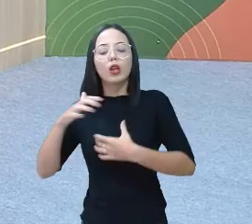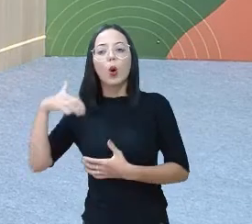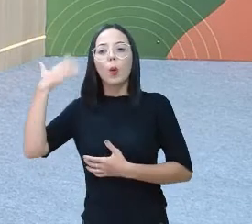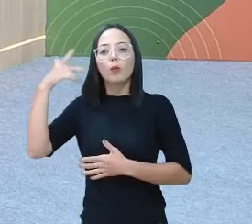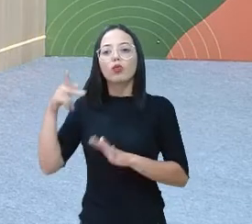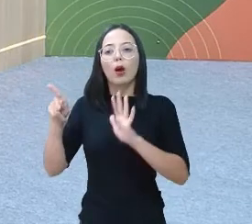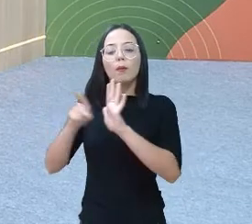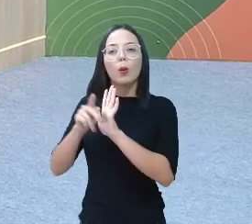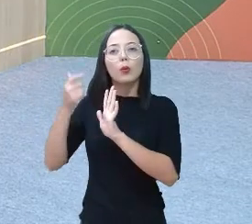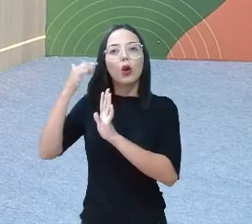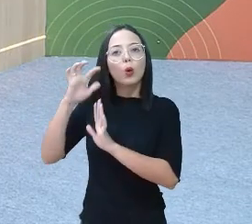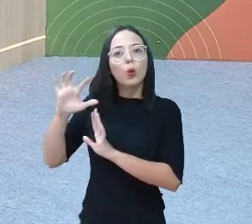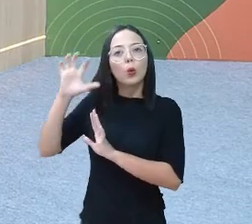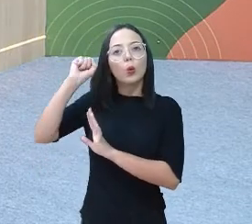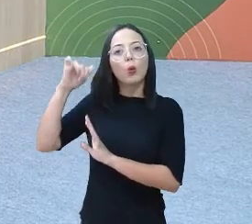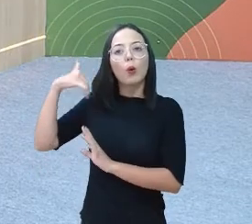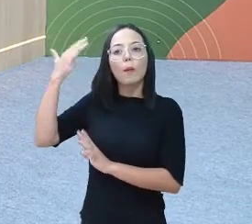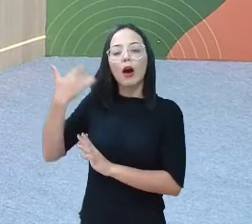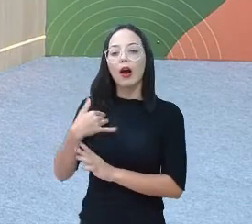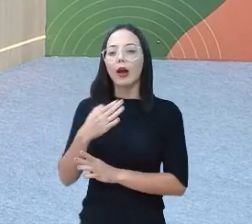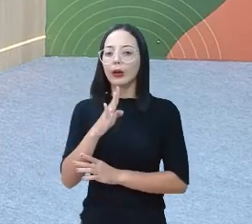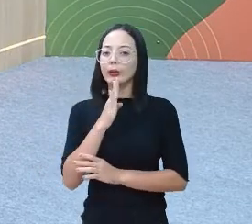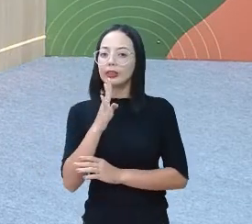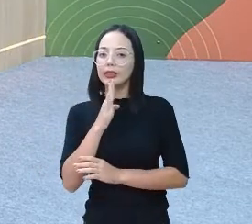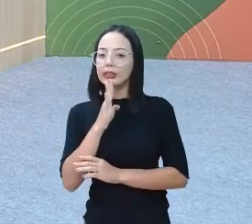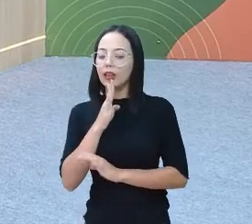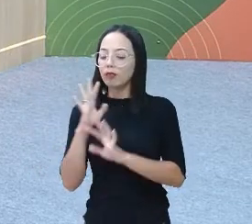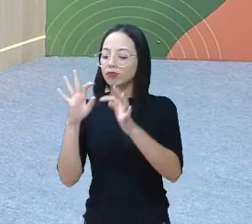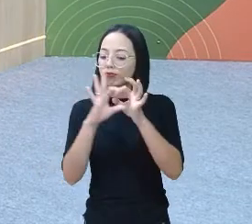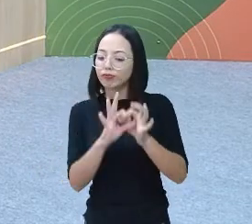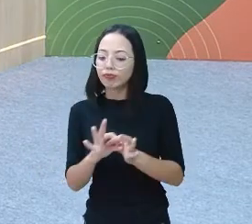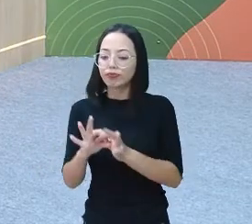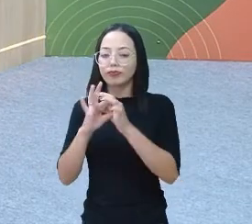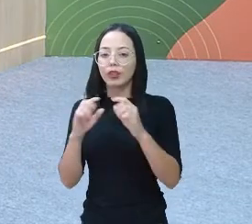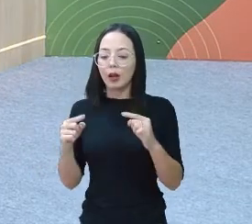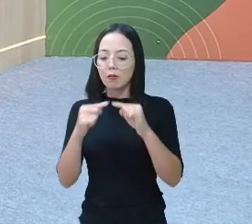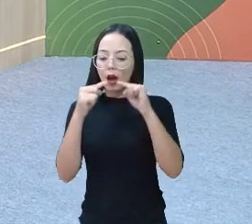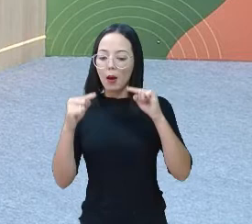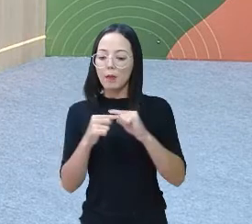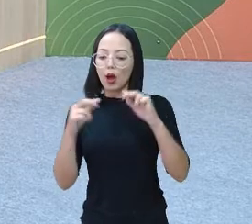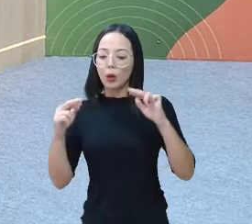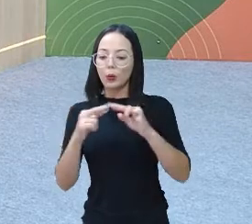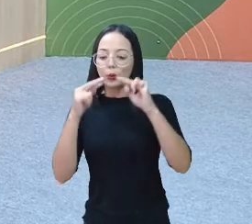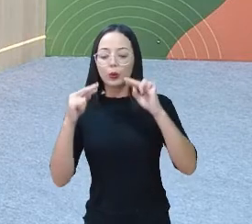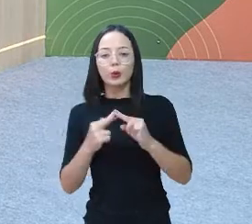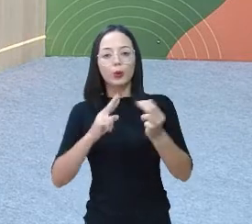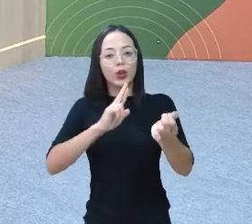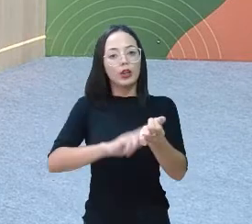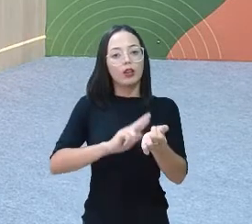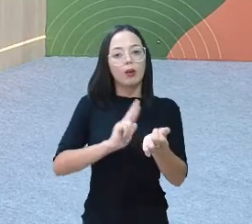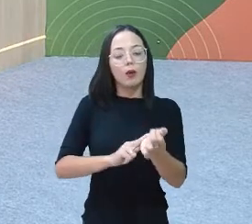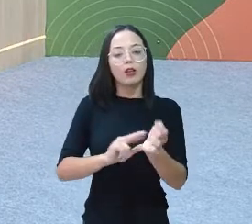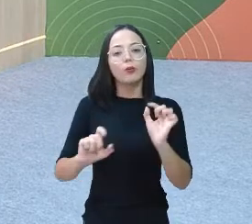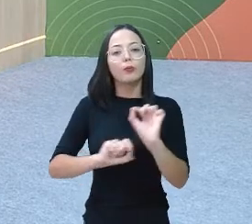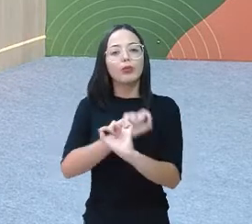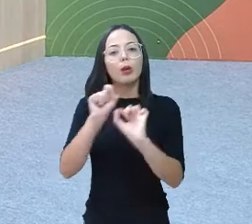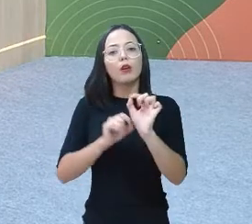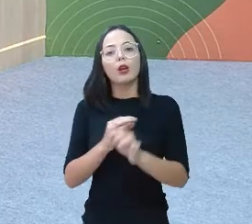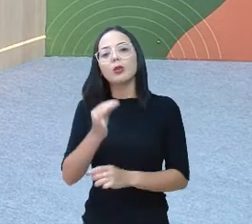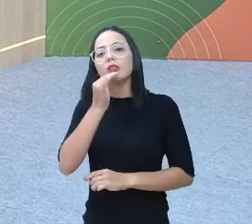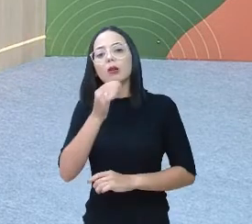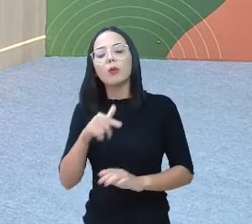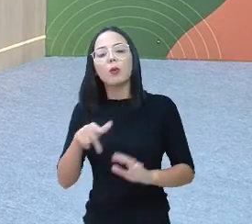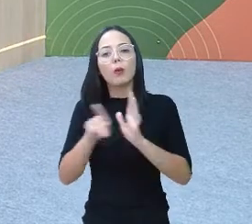nossos ouvidos vão reconhecer de forma harmoniosa, de forma ritmada, é quando a gente